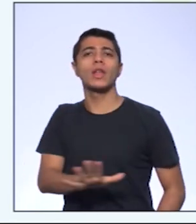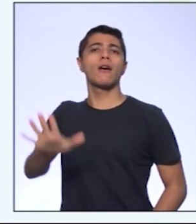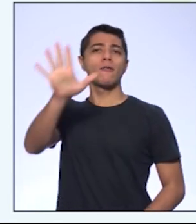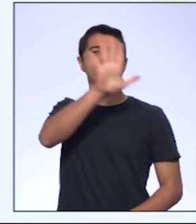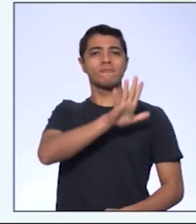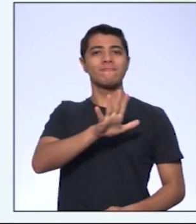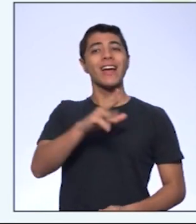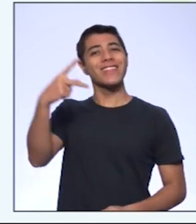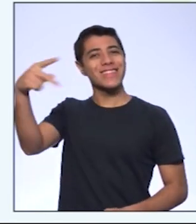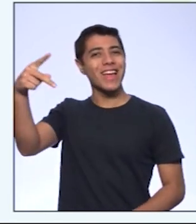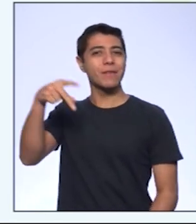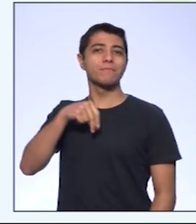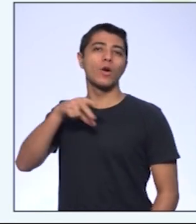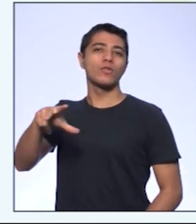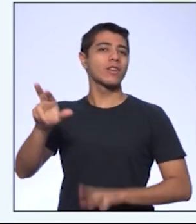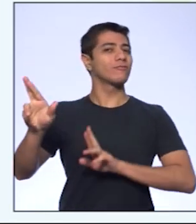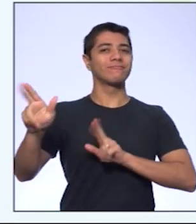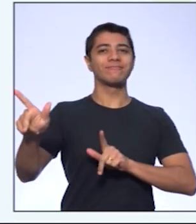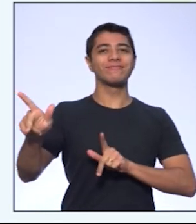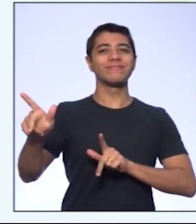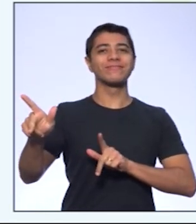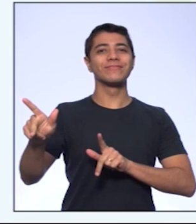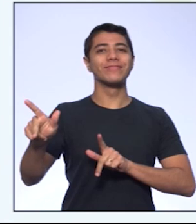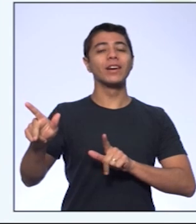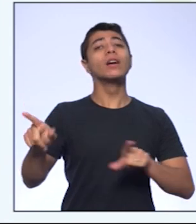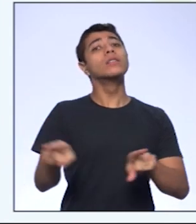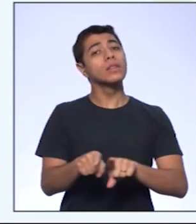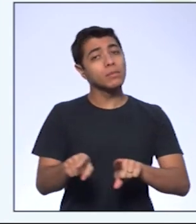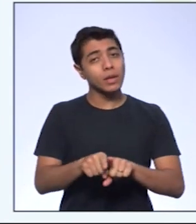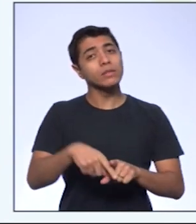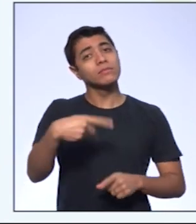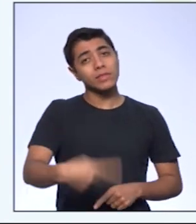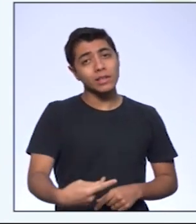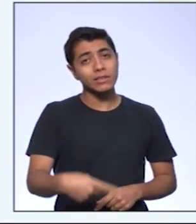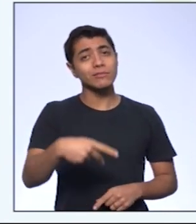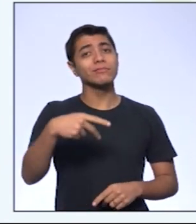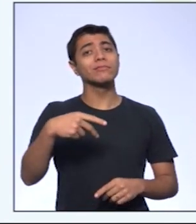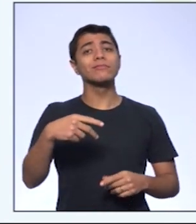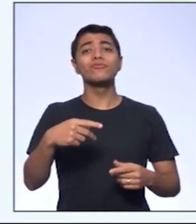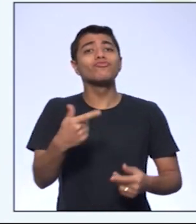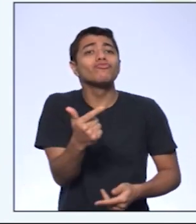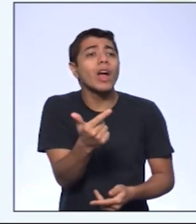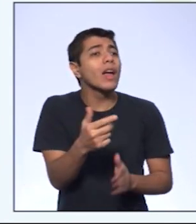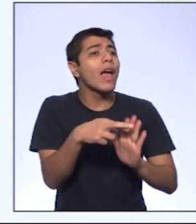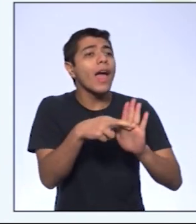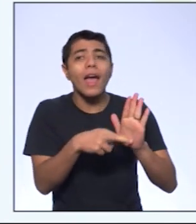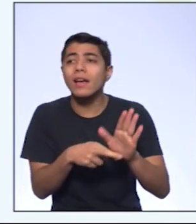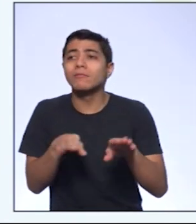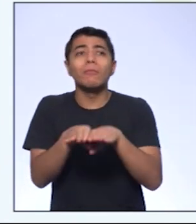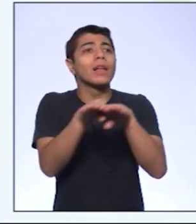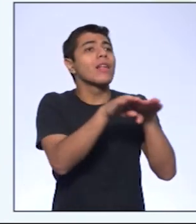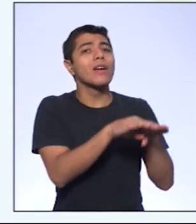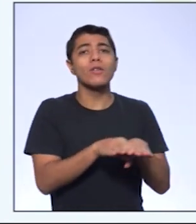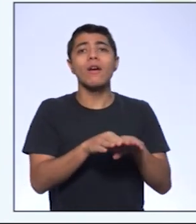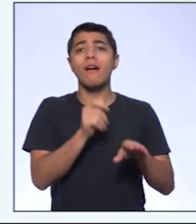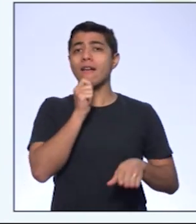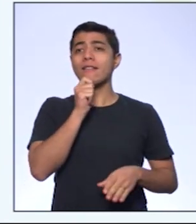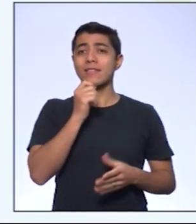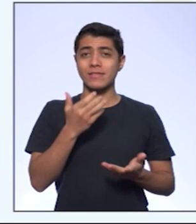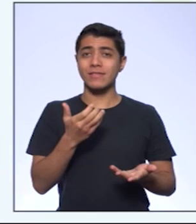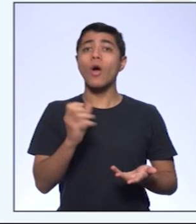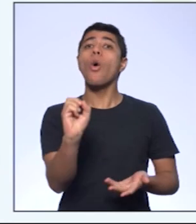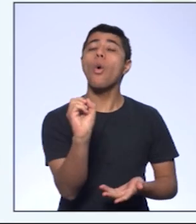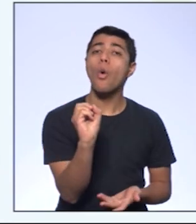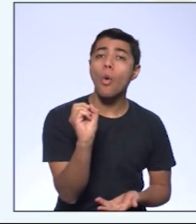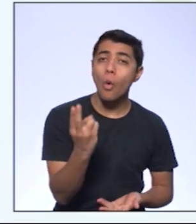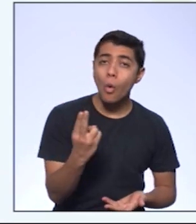Portugal, da inexistência de normas cultas locais e populares ou vernáculas em determinado país, ou da necessidade de se